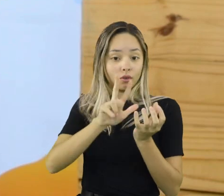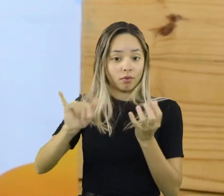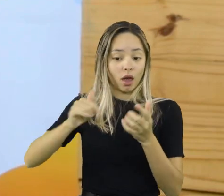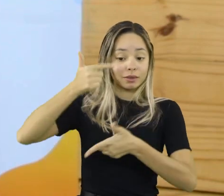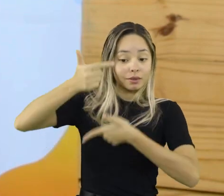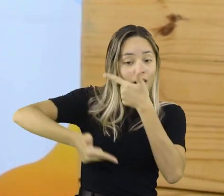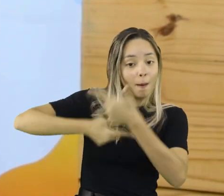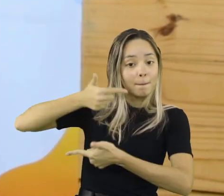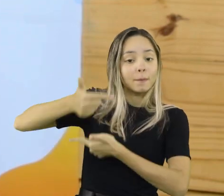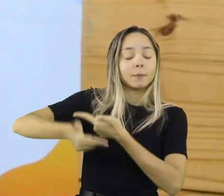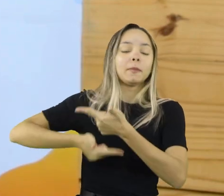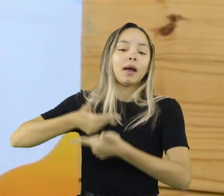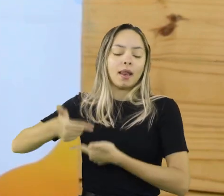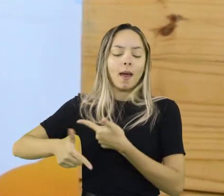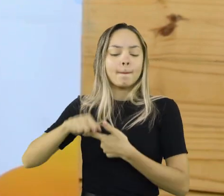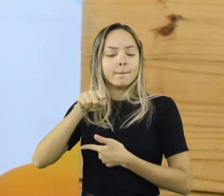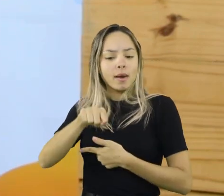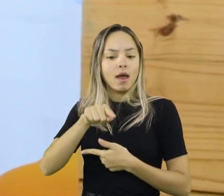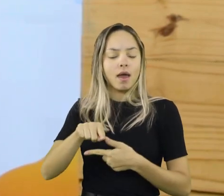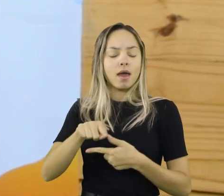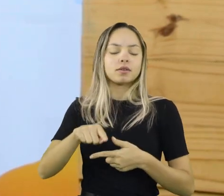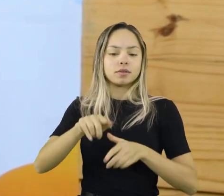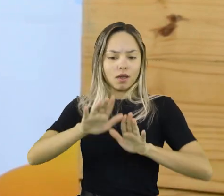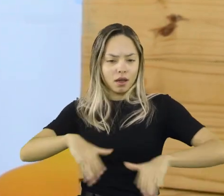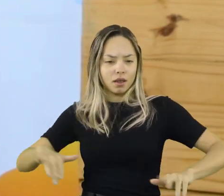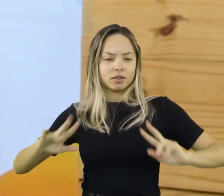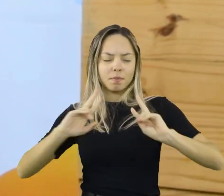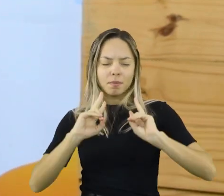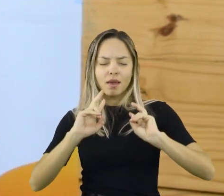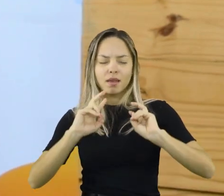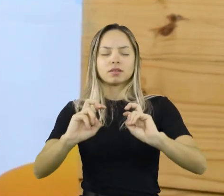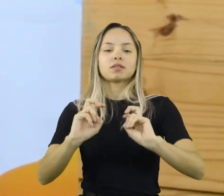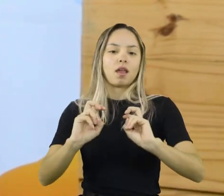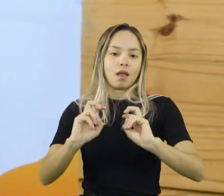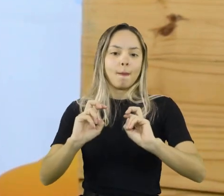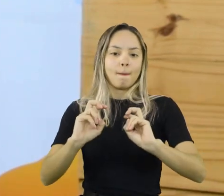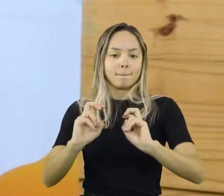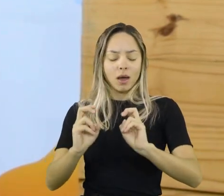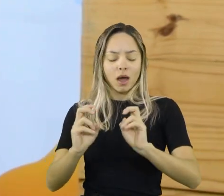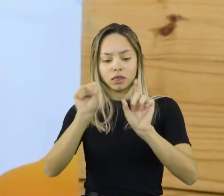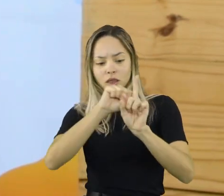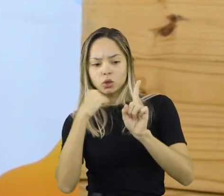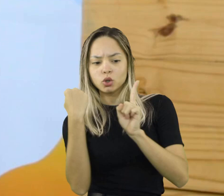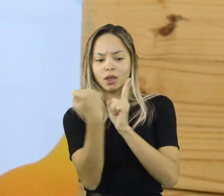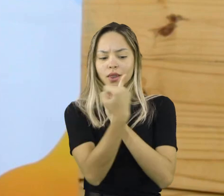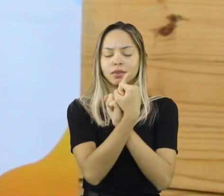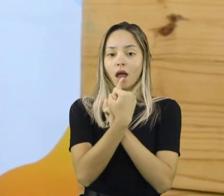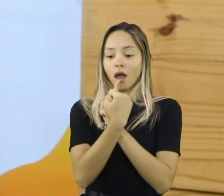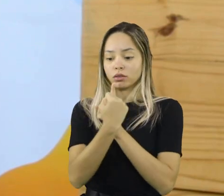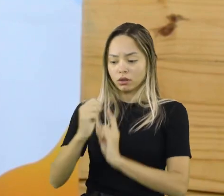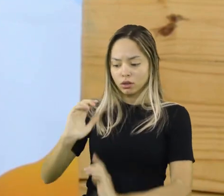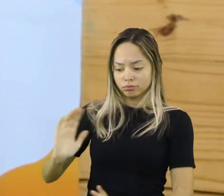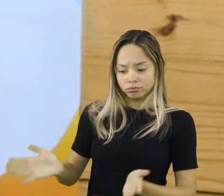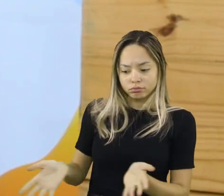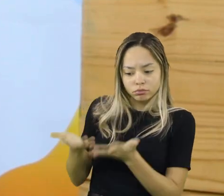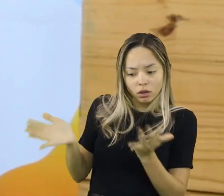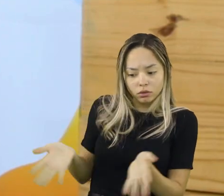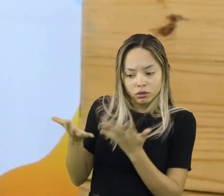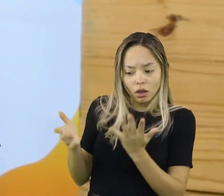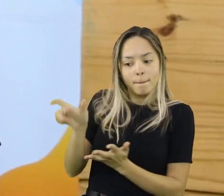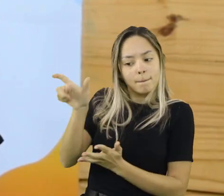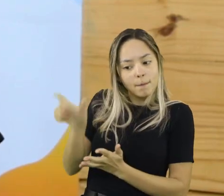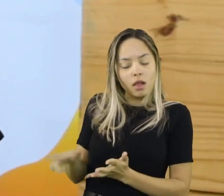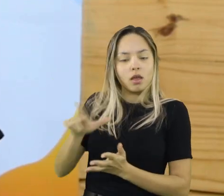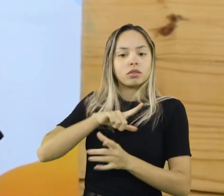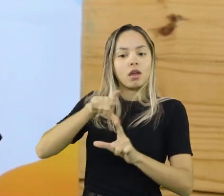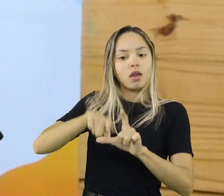atuar ali para que essa criança ela se perceba dentro da sociedade, dando a ela autonomia, né, e